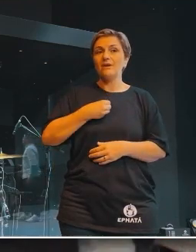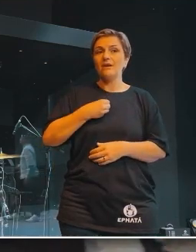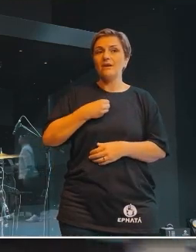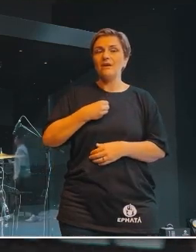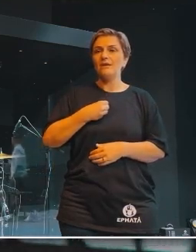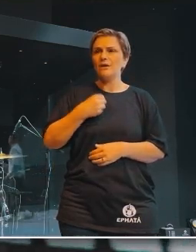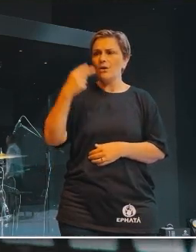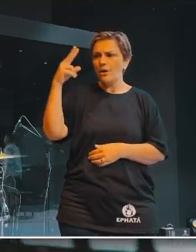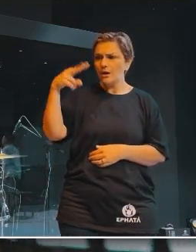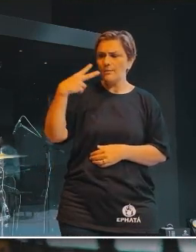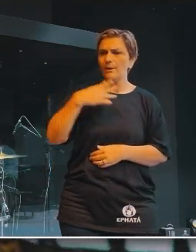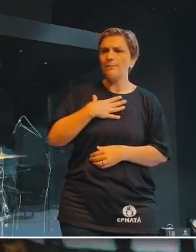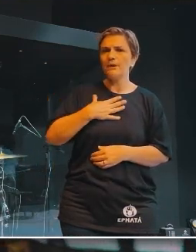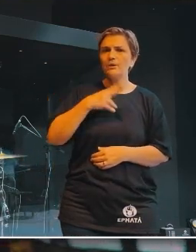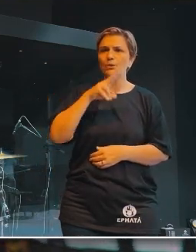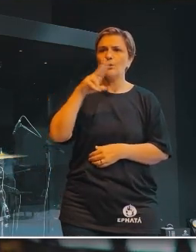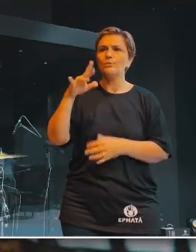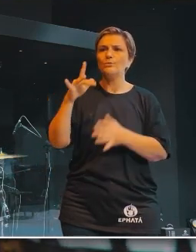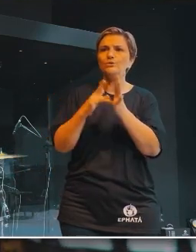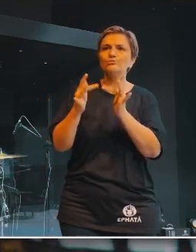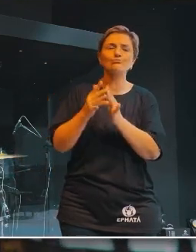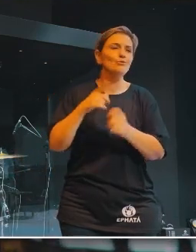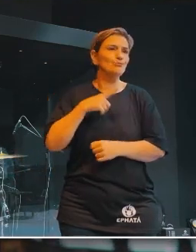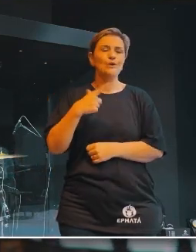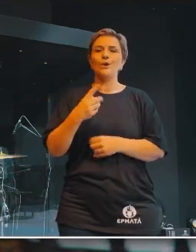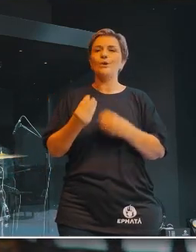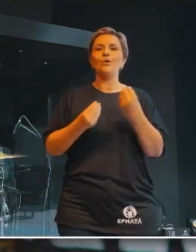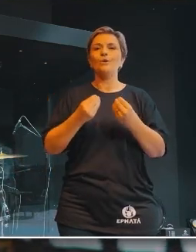nome de Jesus. Não tem como dar errado.